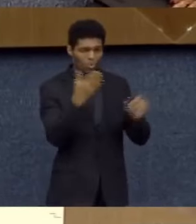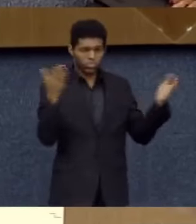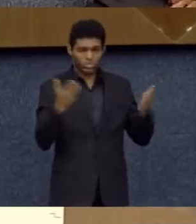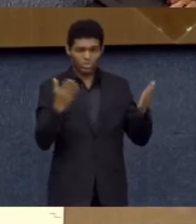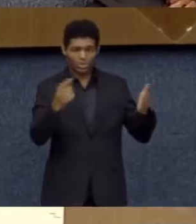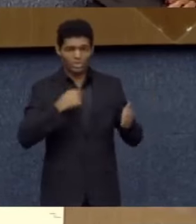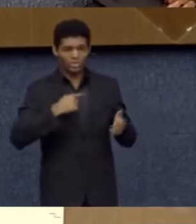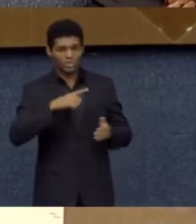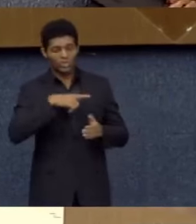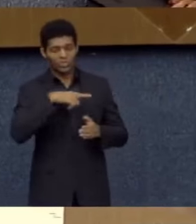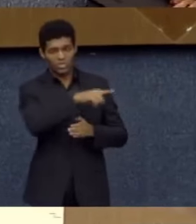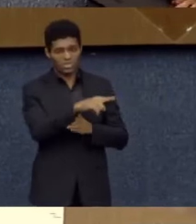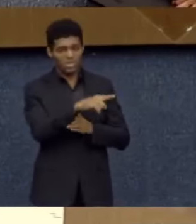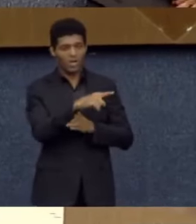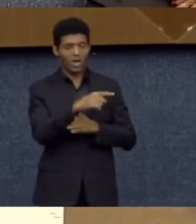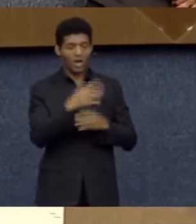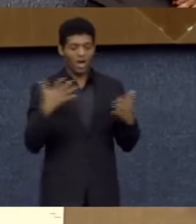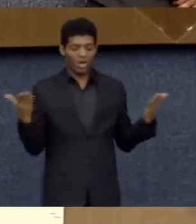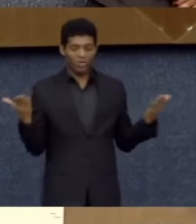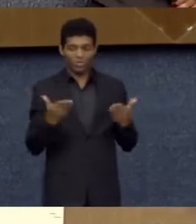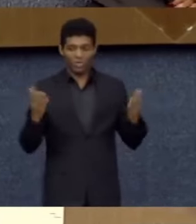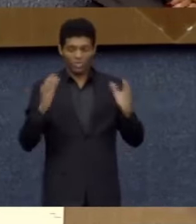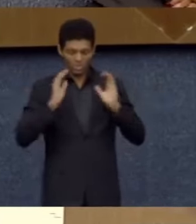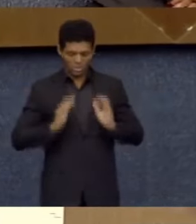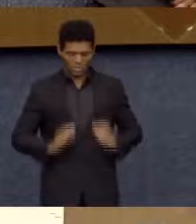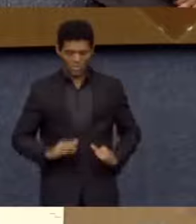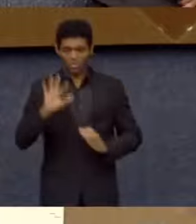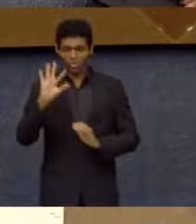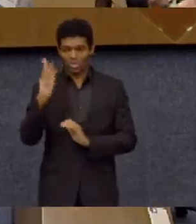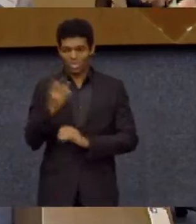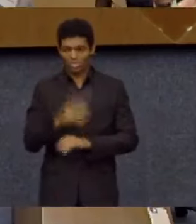Uma honra tê-la como conterrânea. Muito obrigado.